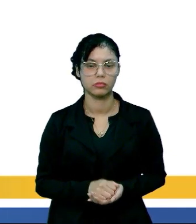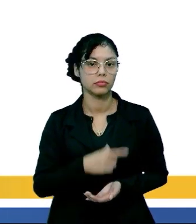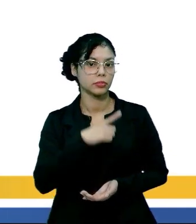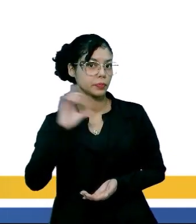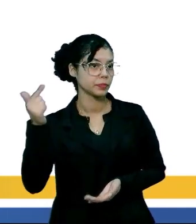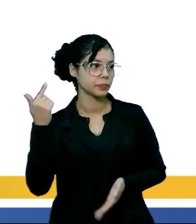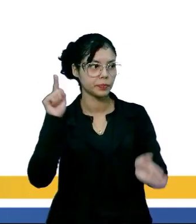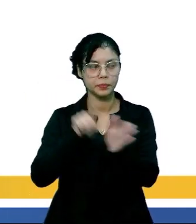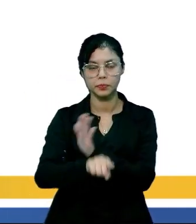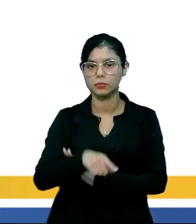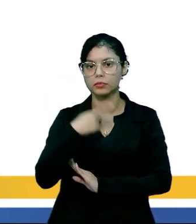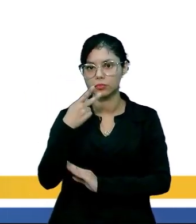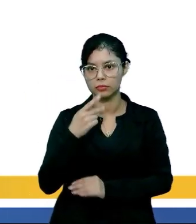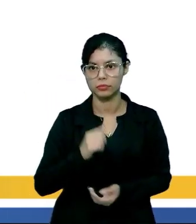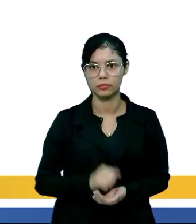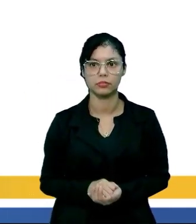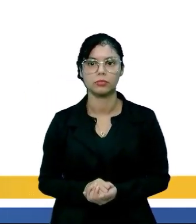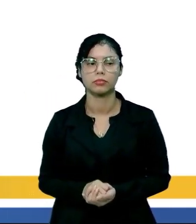Temos outra questão comentada?